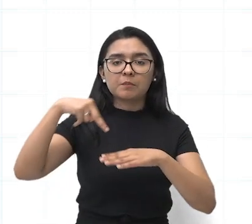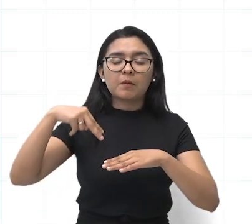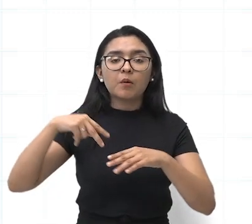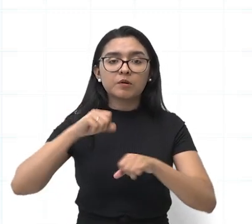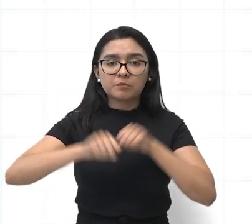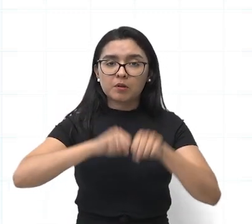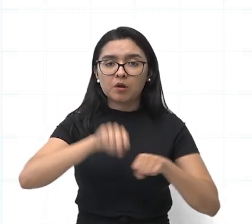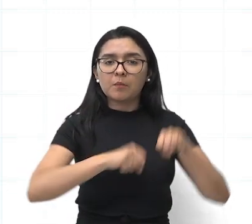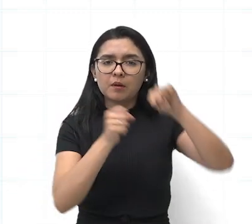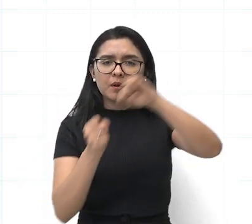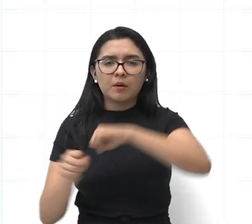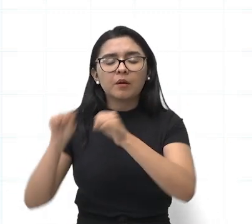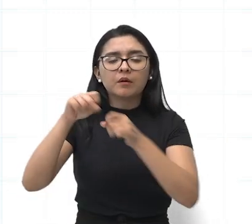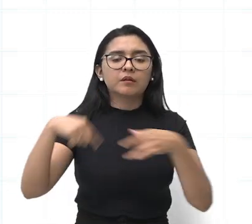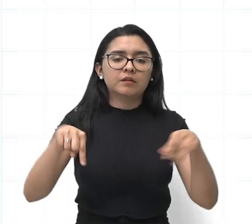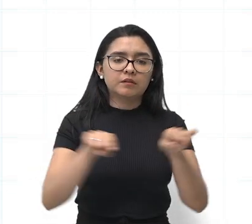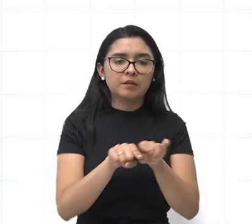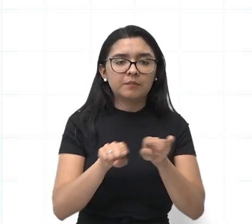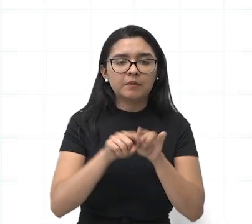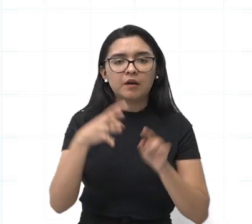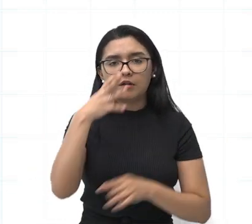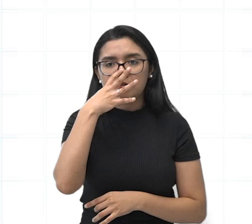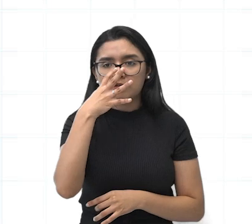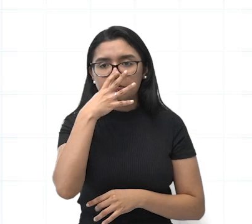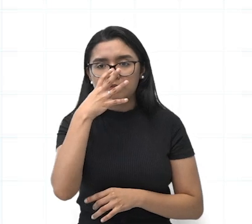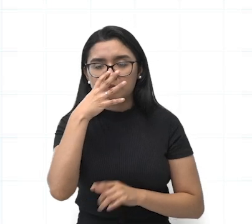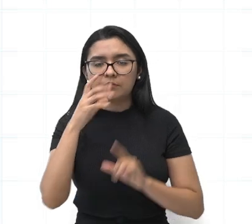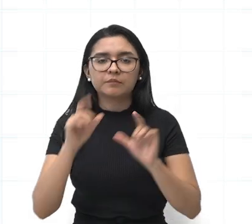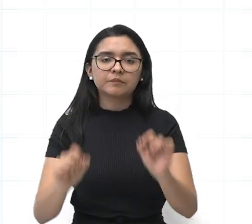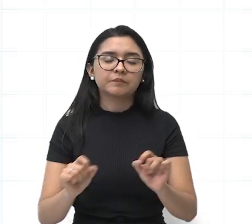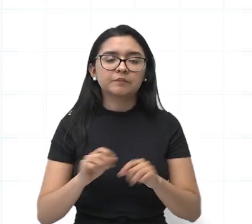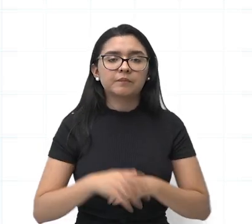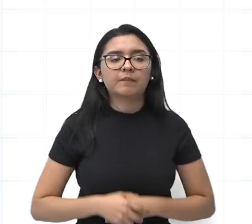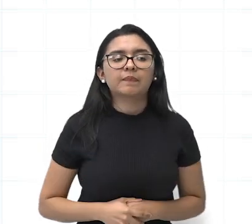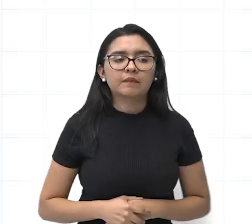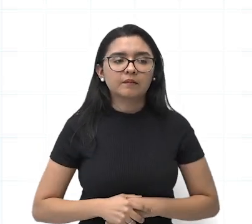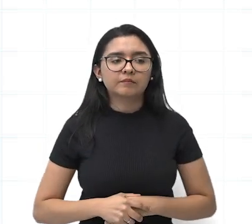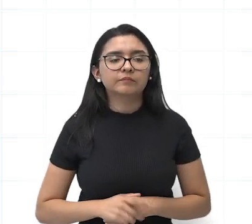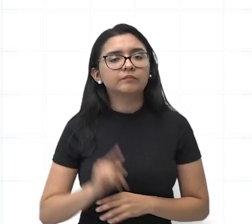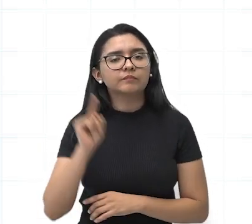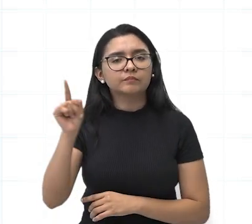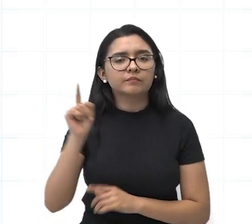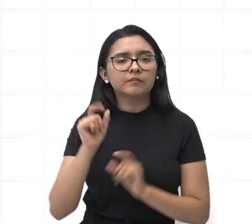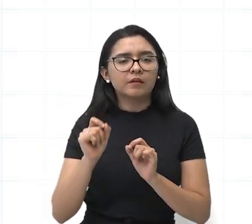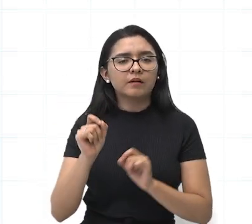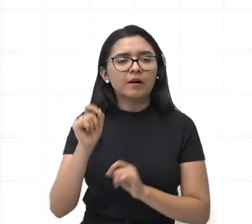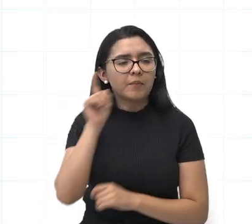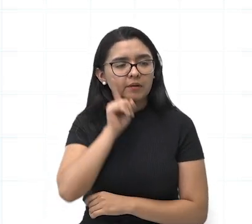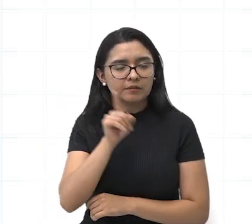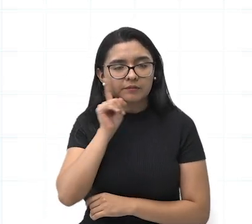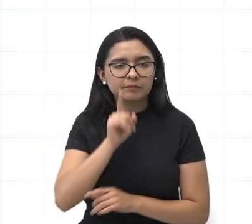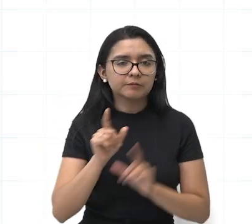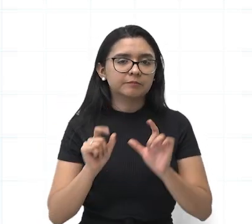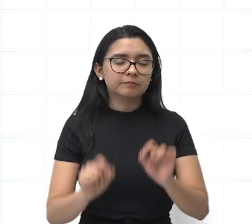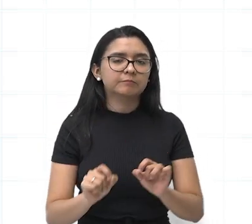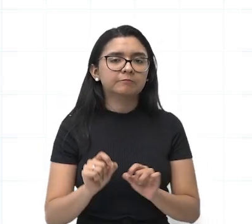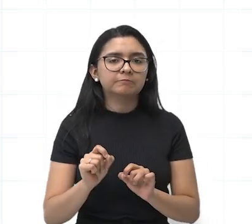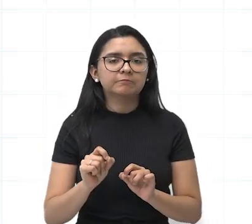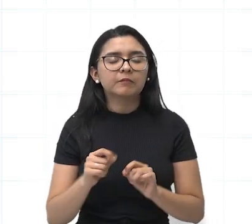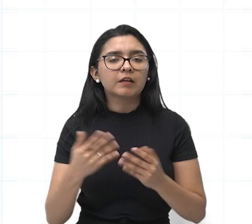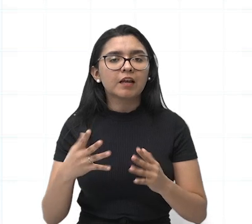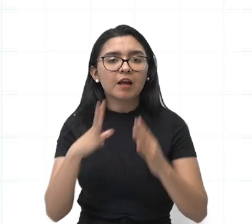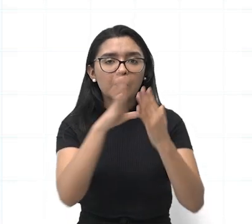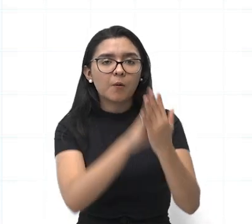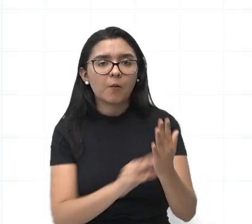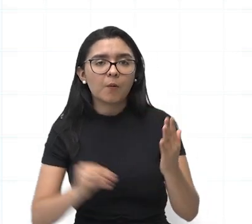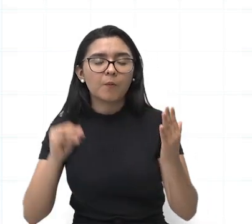surgiu em consequência da admiração de jovens norte-americanos pelo motocross. A vontade de imitar as